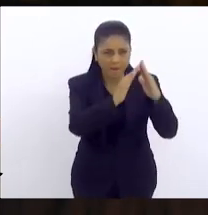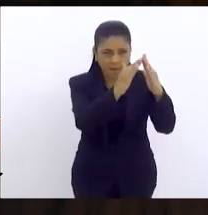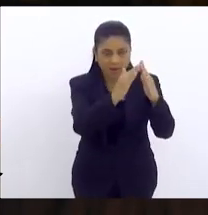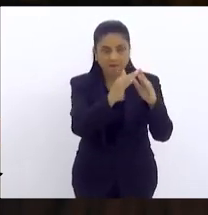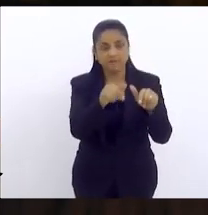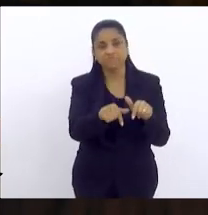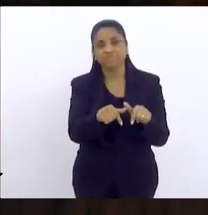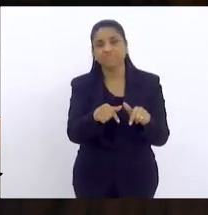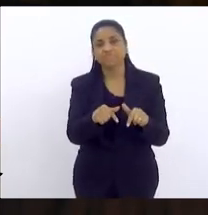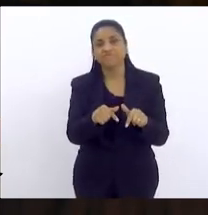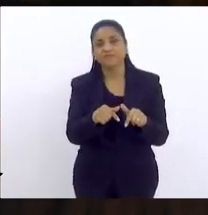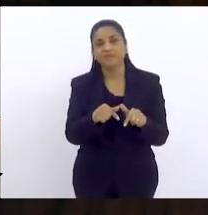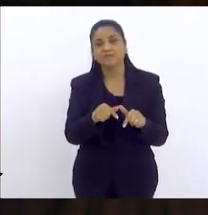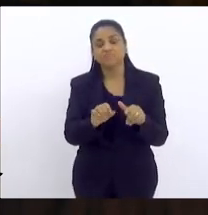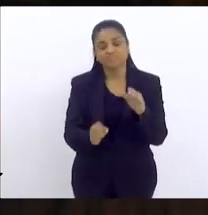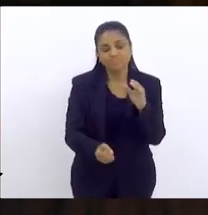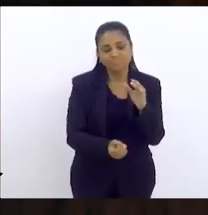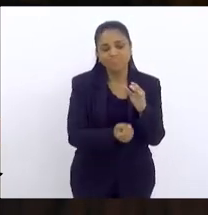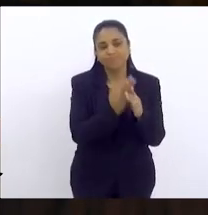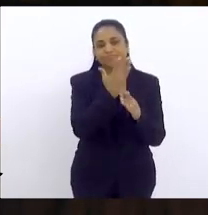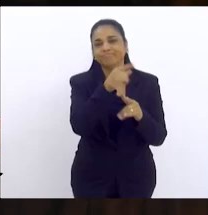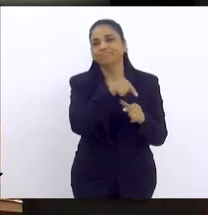dali basicamente surgem